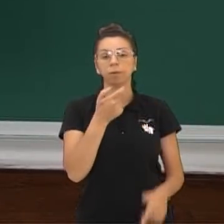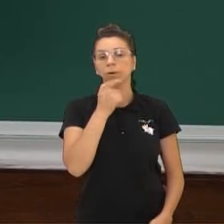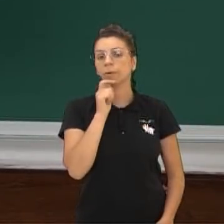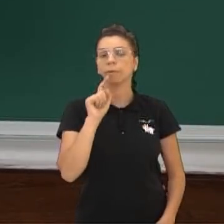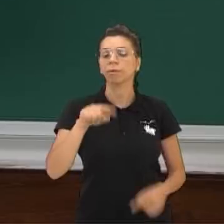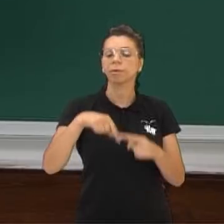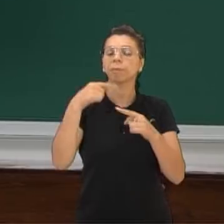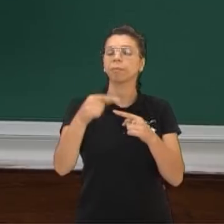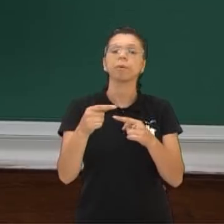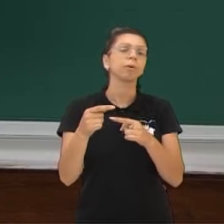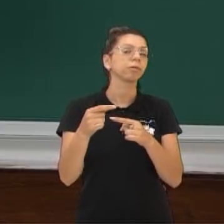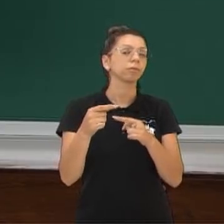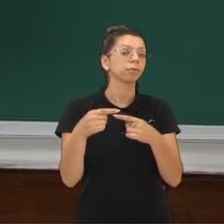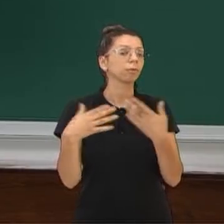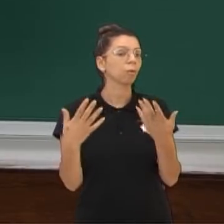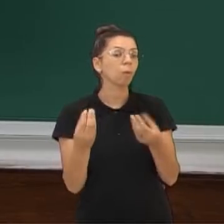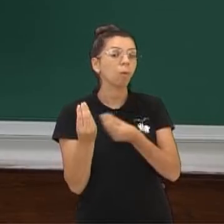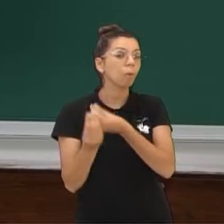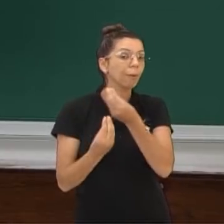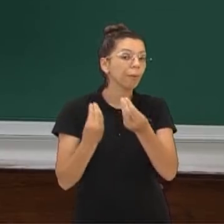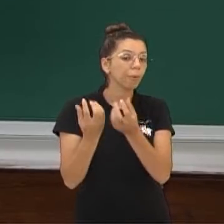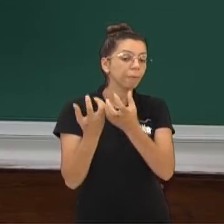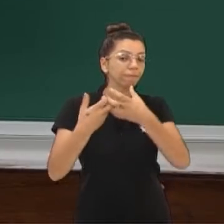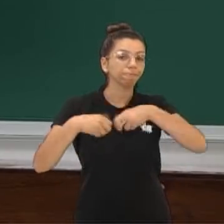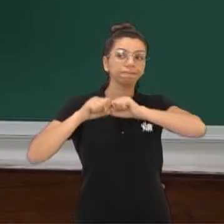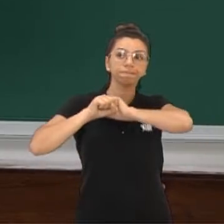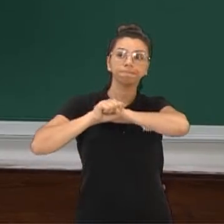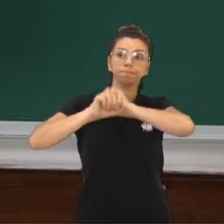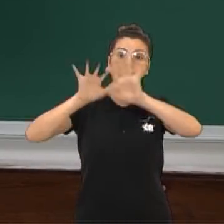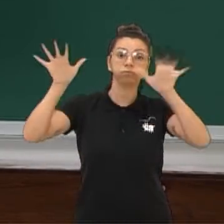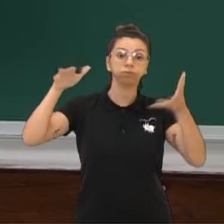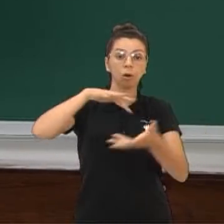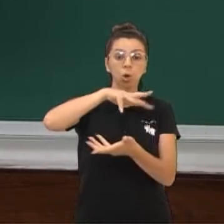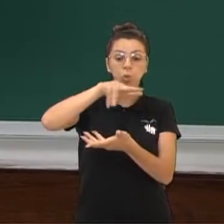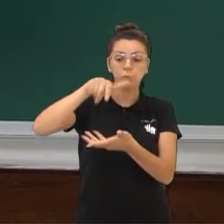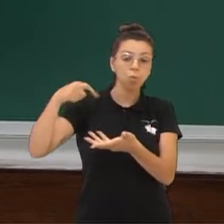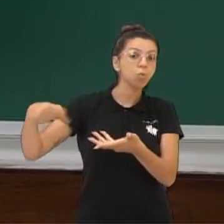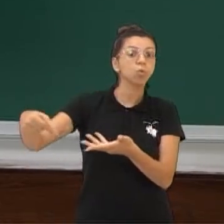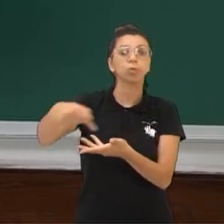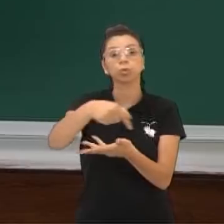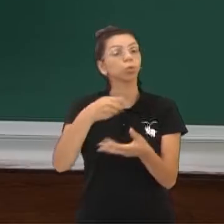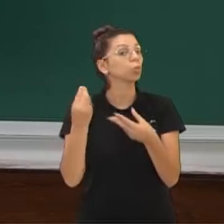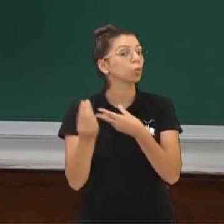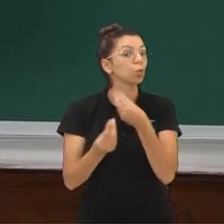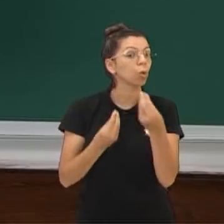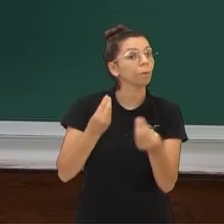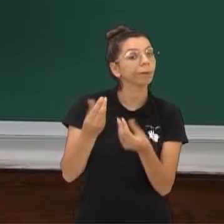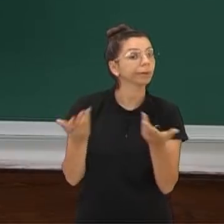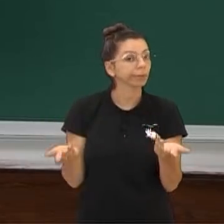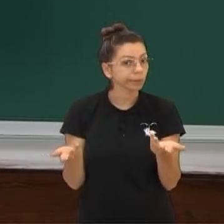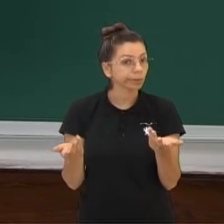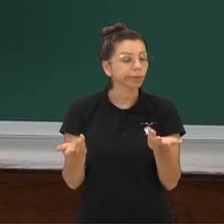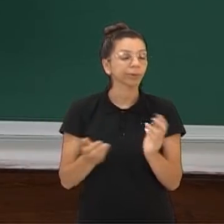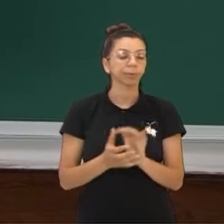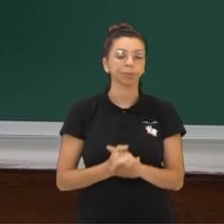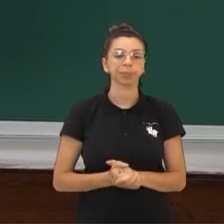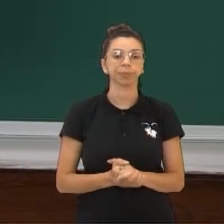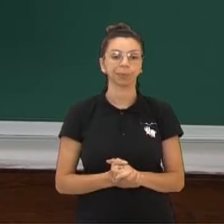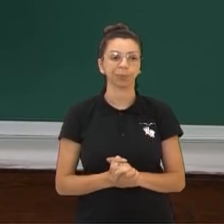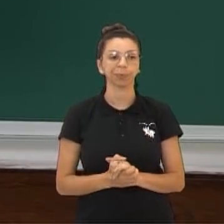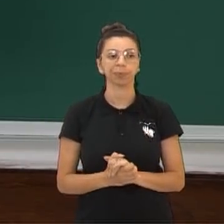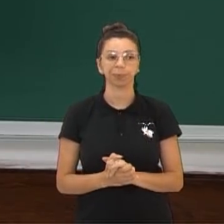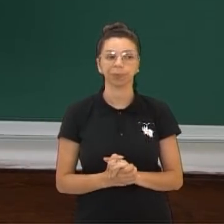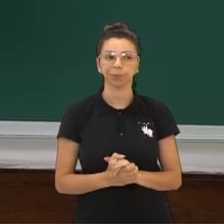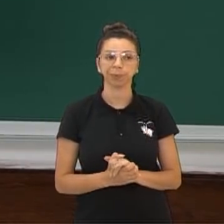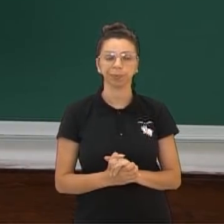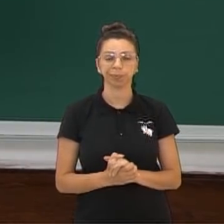aconteceu depois? Como ela se expandiu mundialmente? Como que ela, né, conquistou o mundo depois disso?